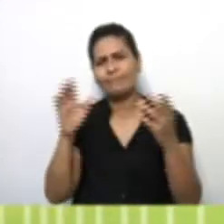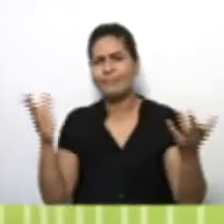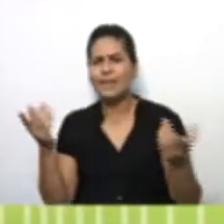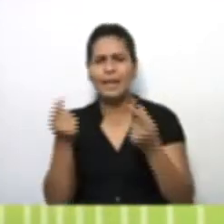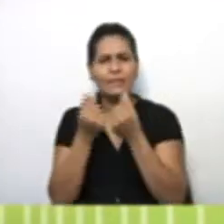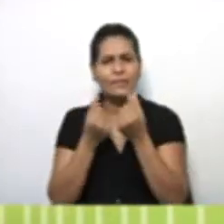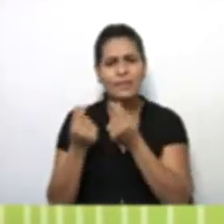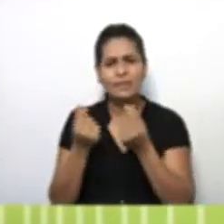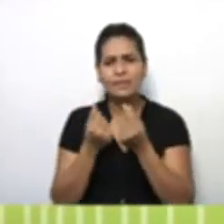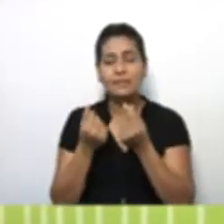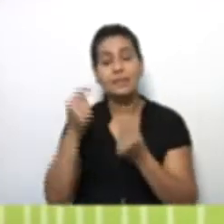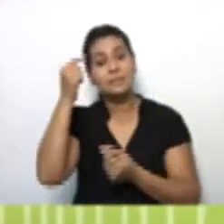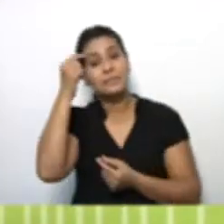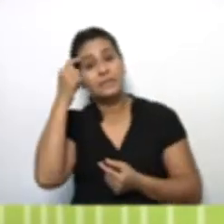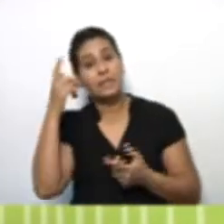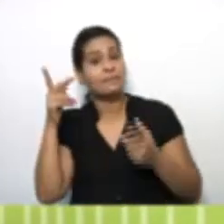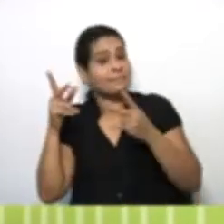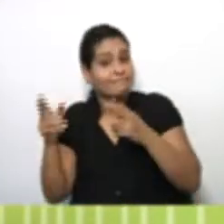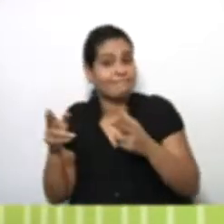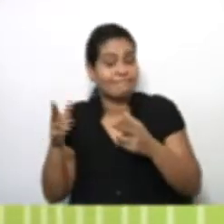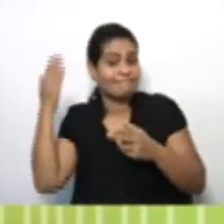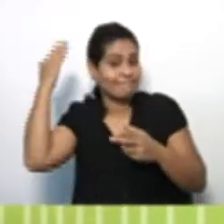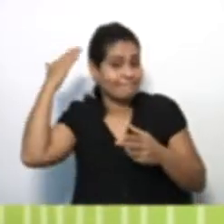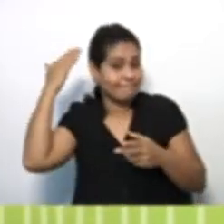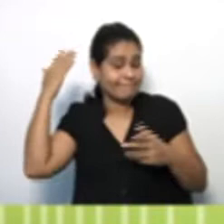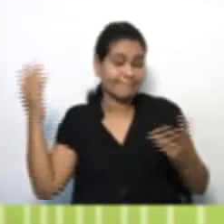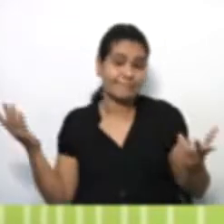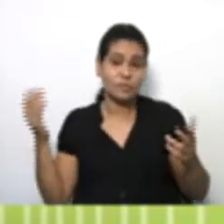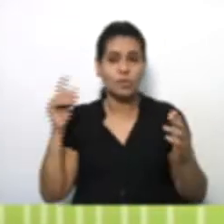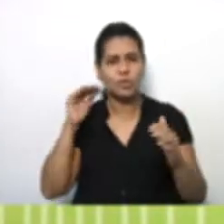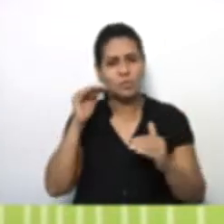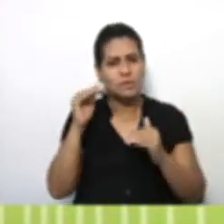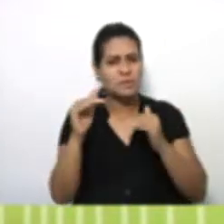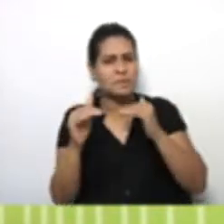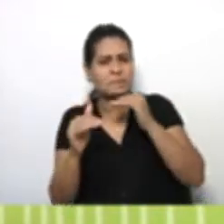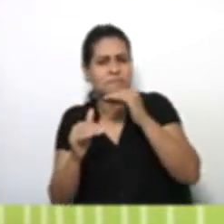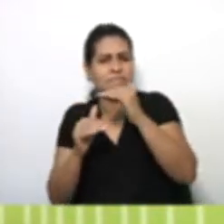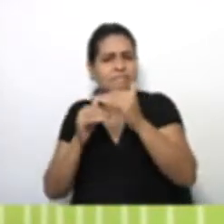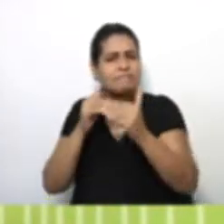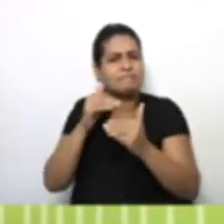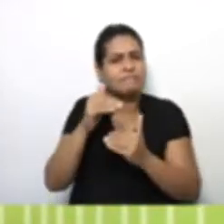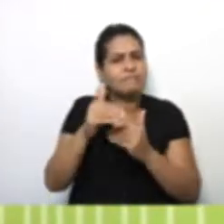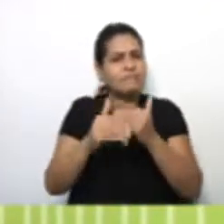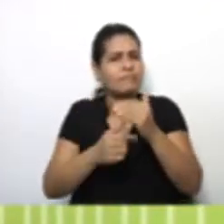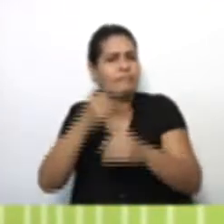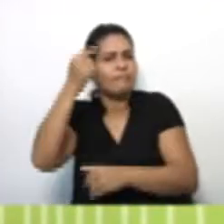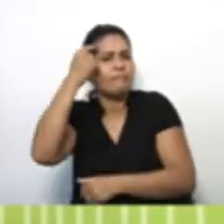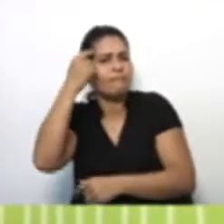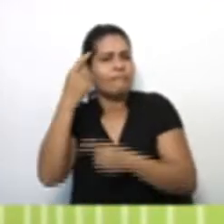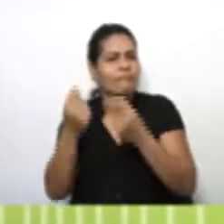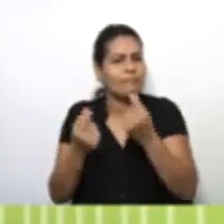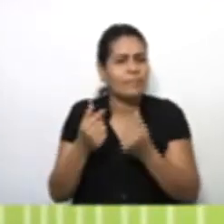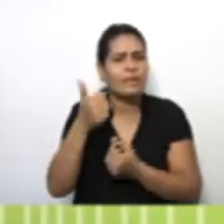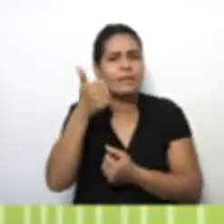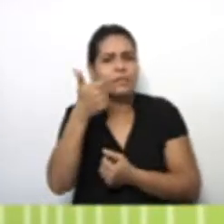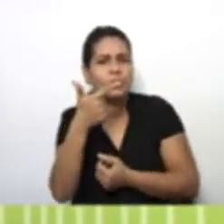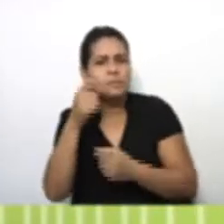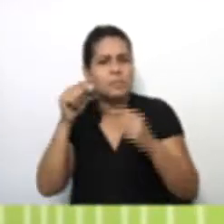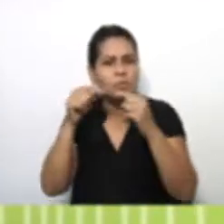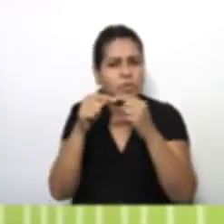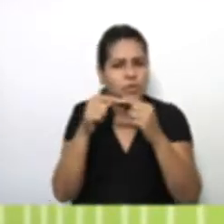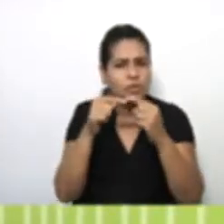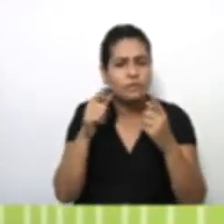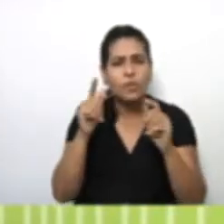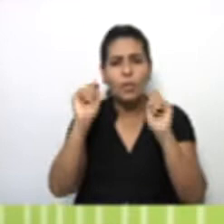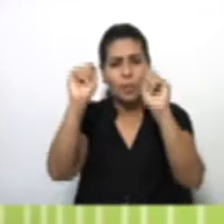puramente financeiro. Elas pensavam dessa forma antigamente. Então, a evolução começou aí, ó. Vamos pensar no financeiro. 12 mil é minha meta? Se eu